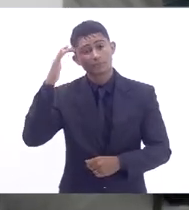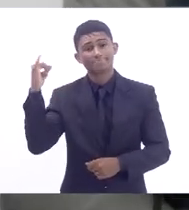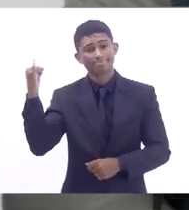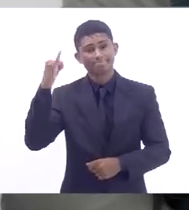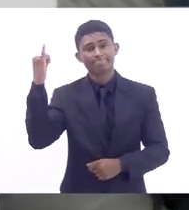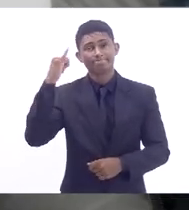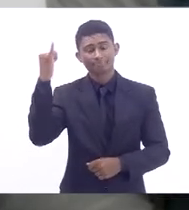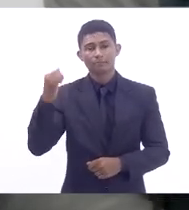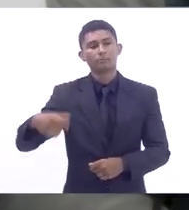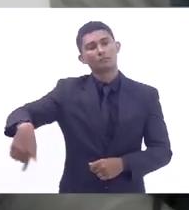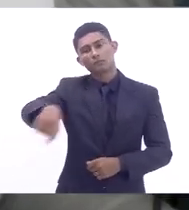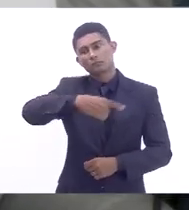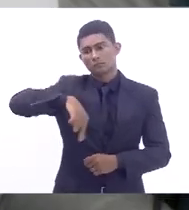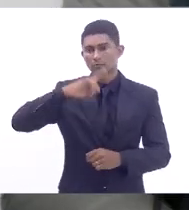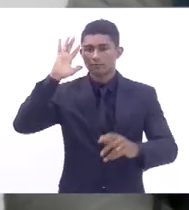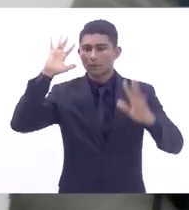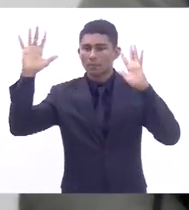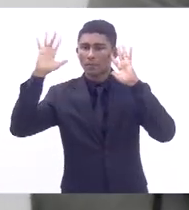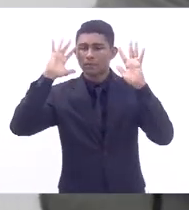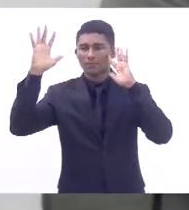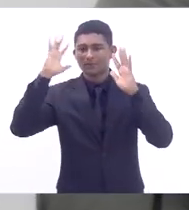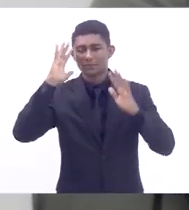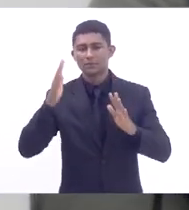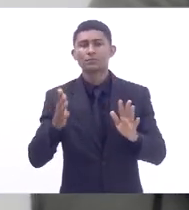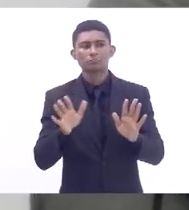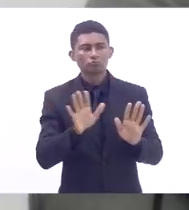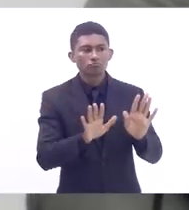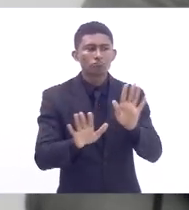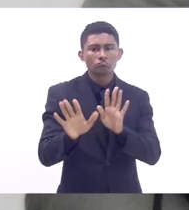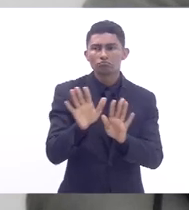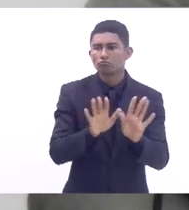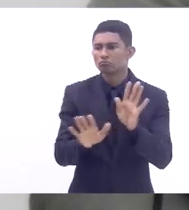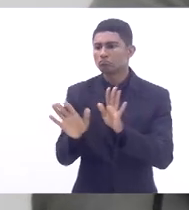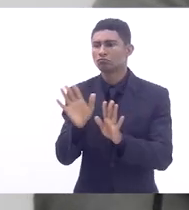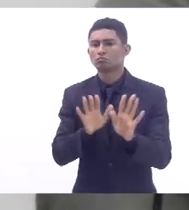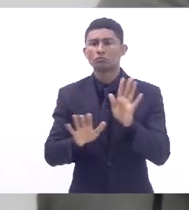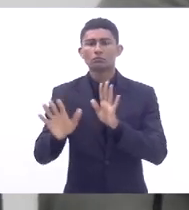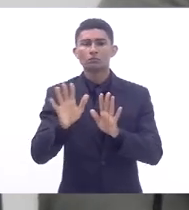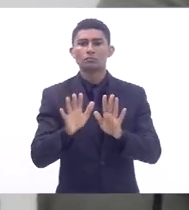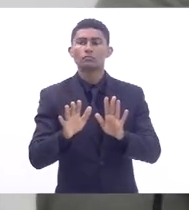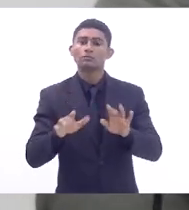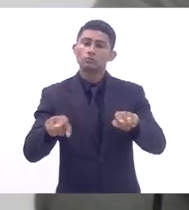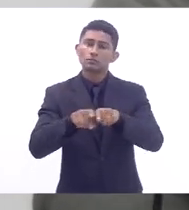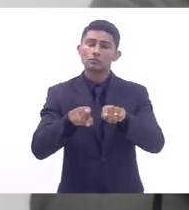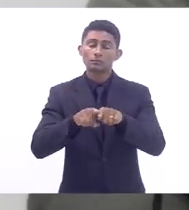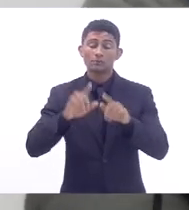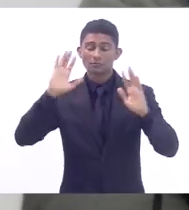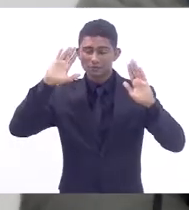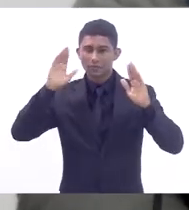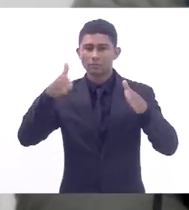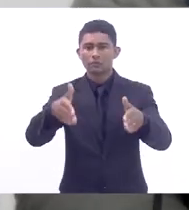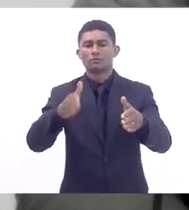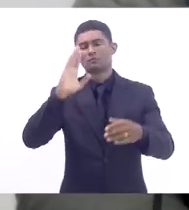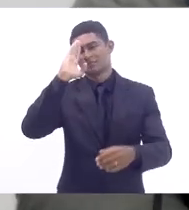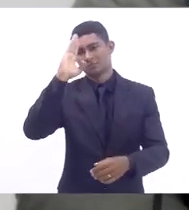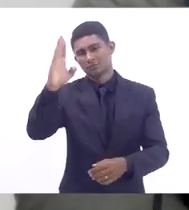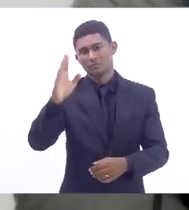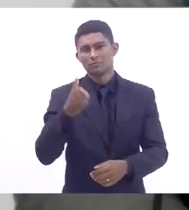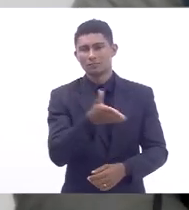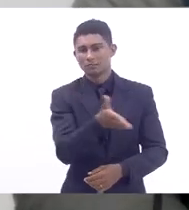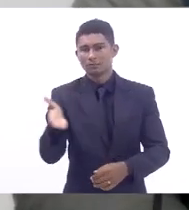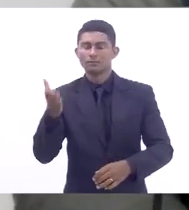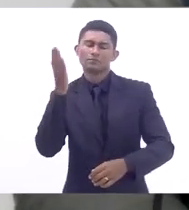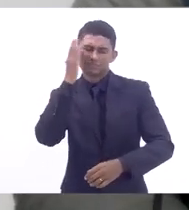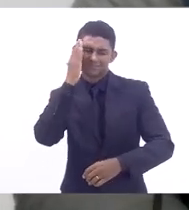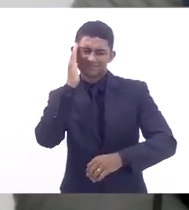a gente pensar nisso melhor com mais cuidado e dá uma preta e também é isso principalmente depois do